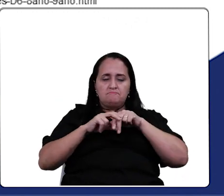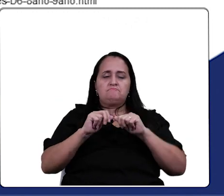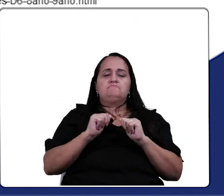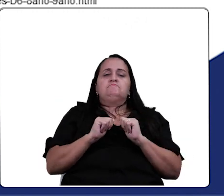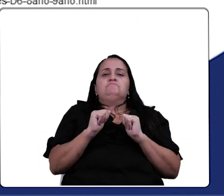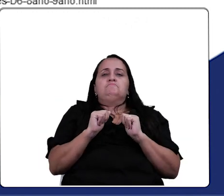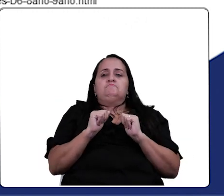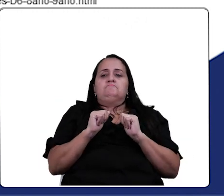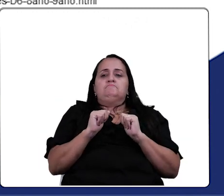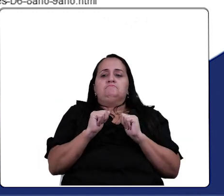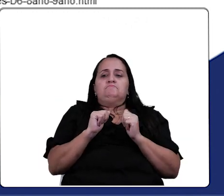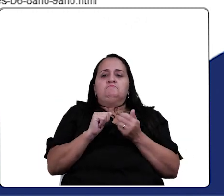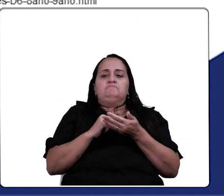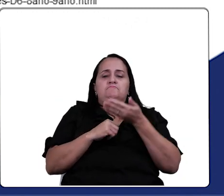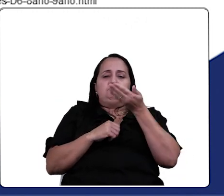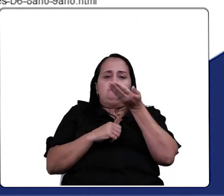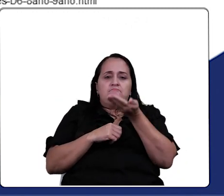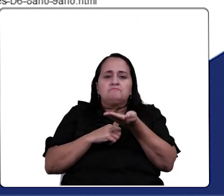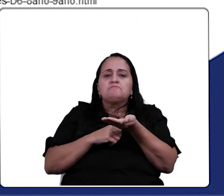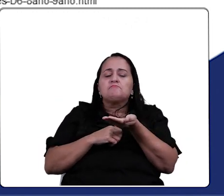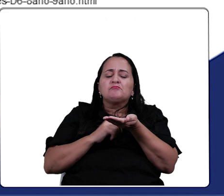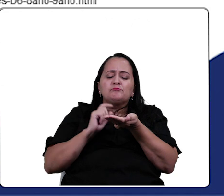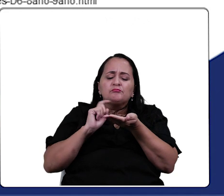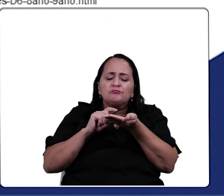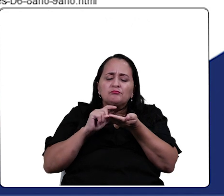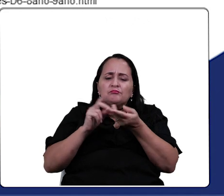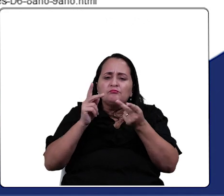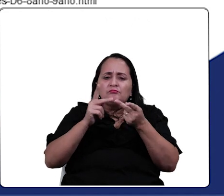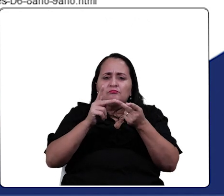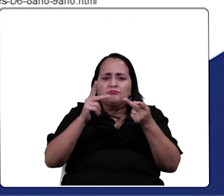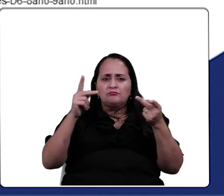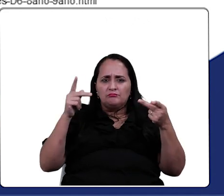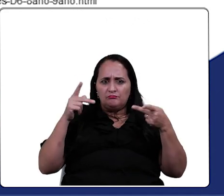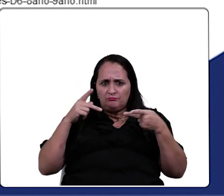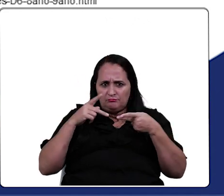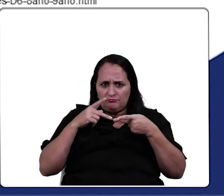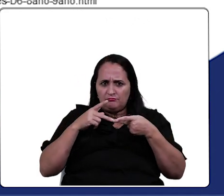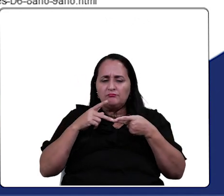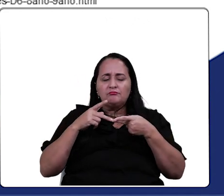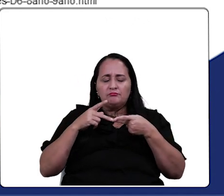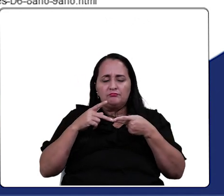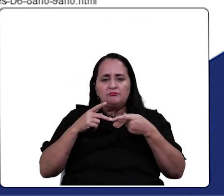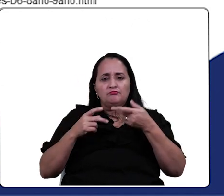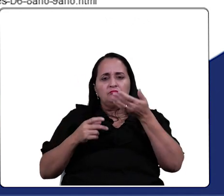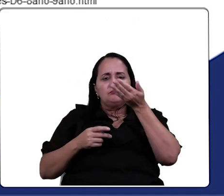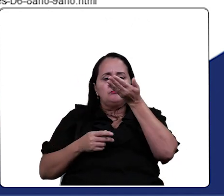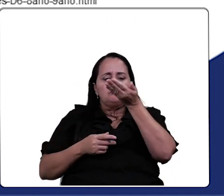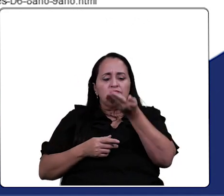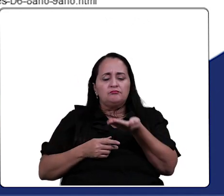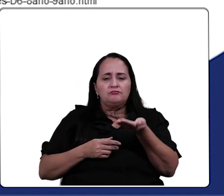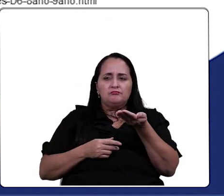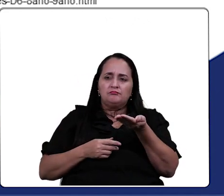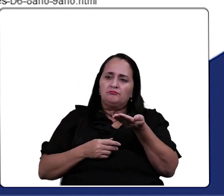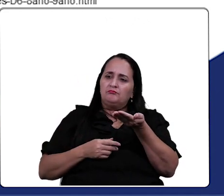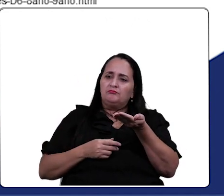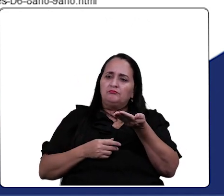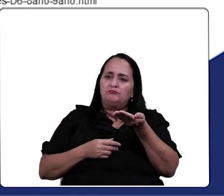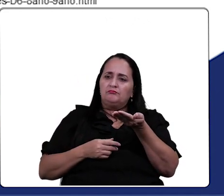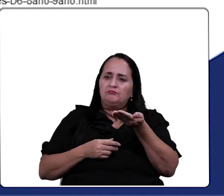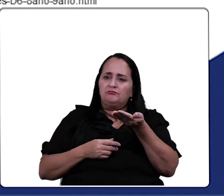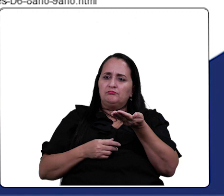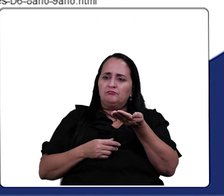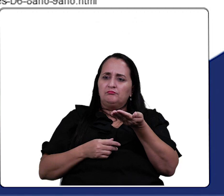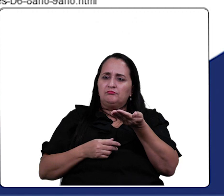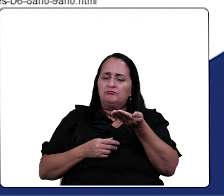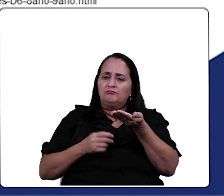personagem da nossa charge. Então, esse muro de uma rua. Nós temos